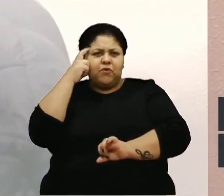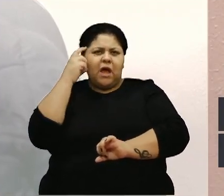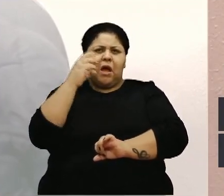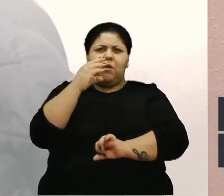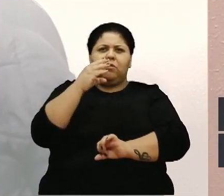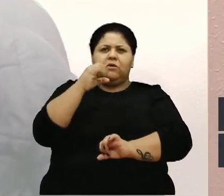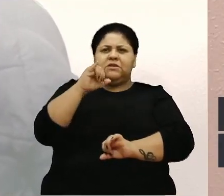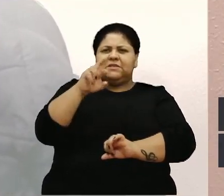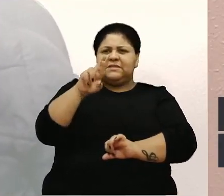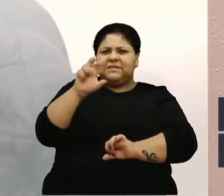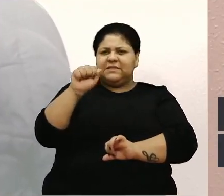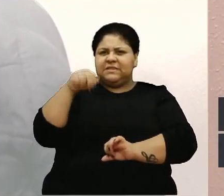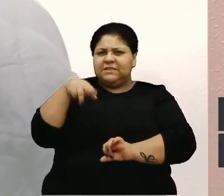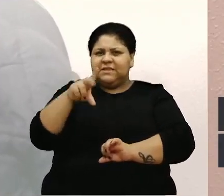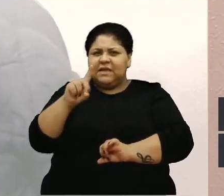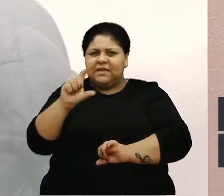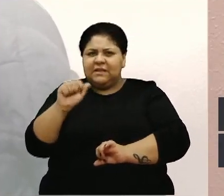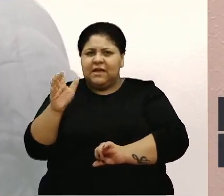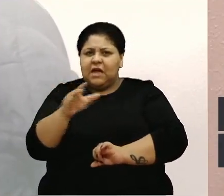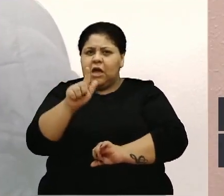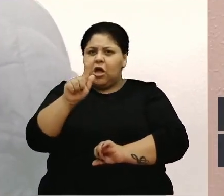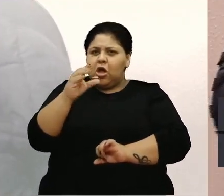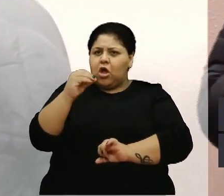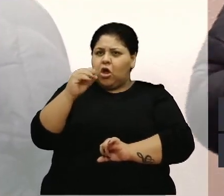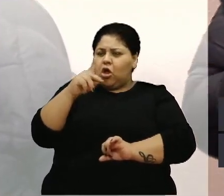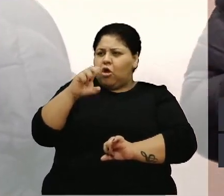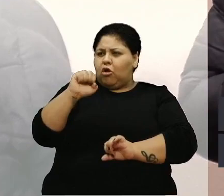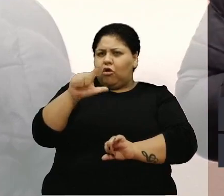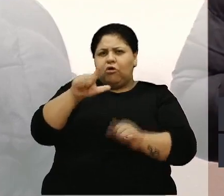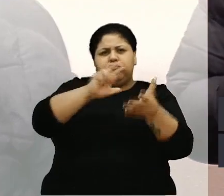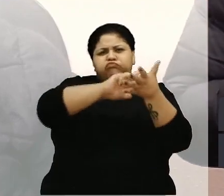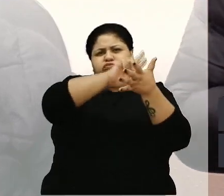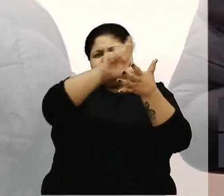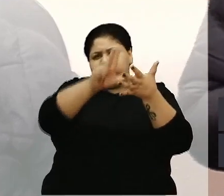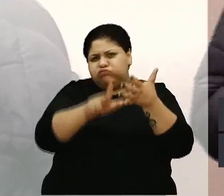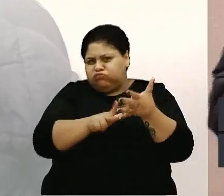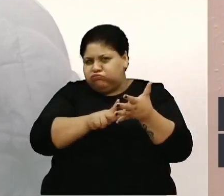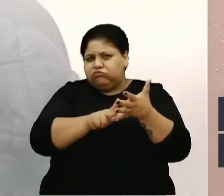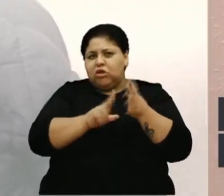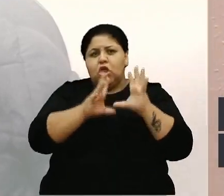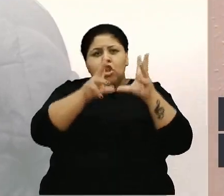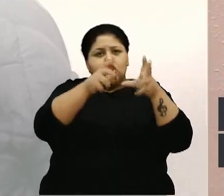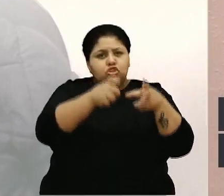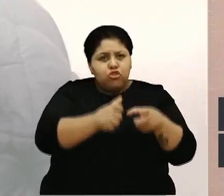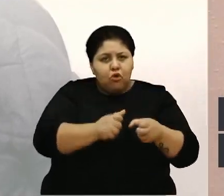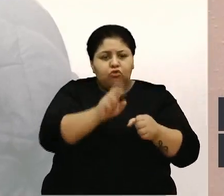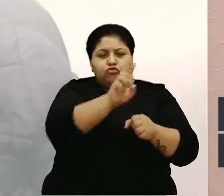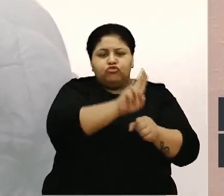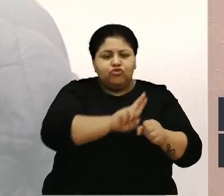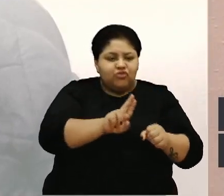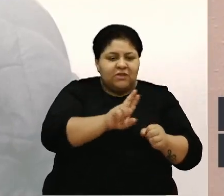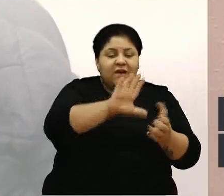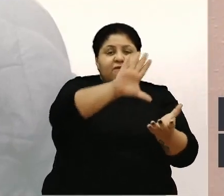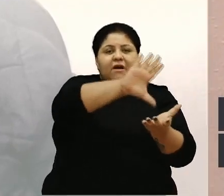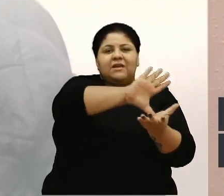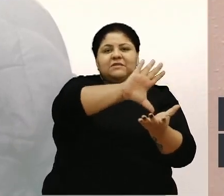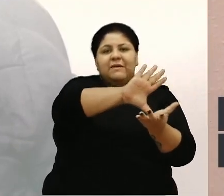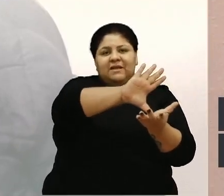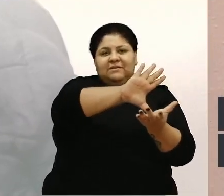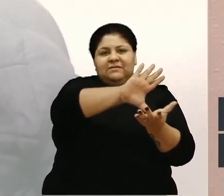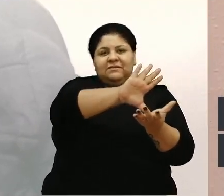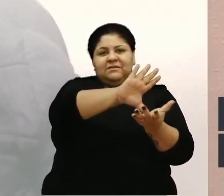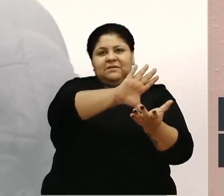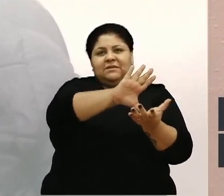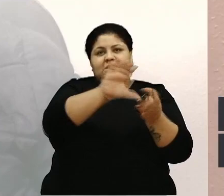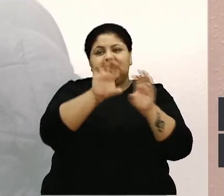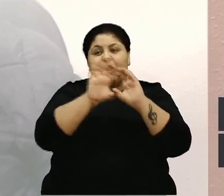era levado também até esses movimentos, essas praças, para que a